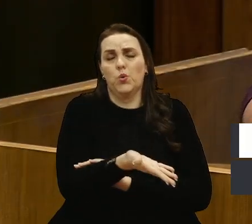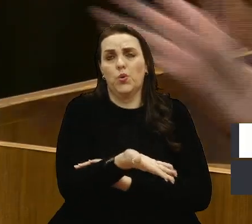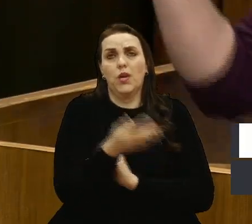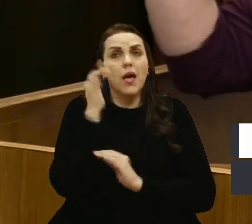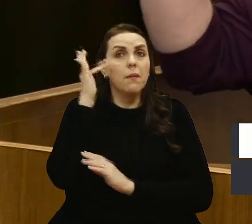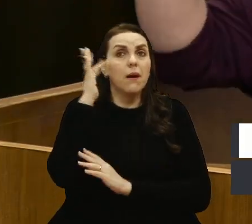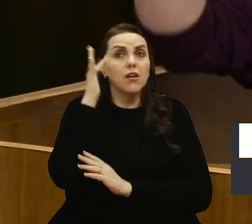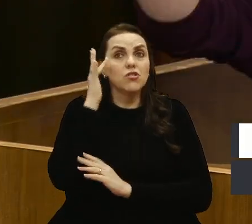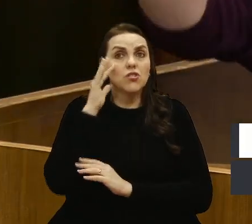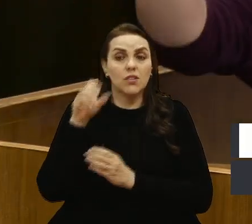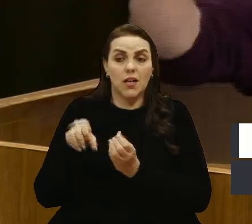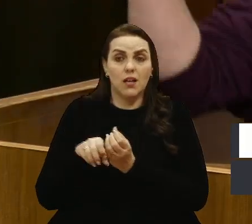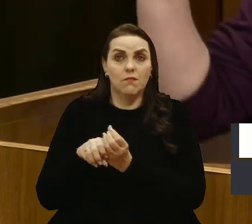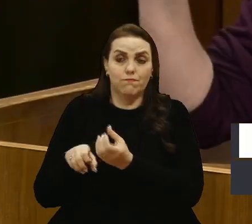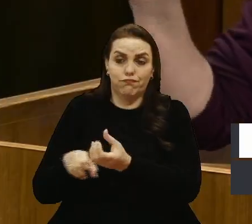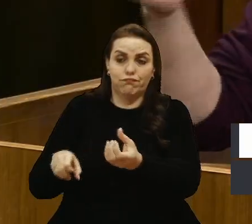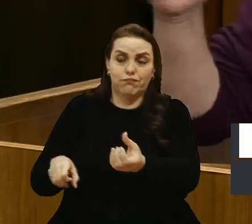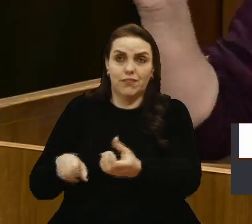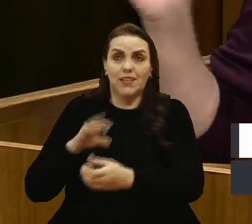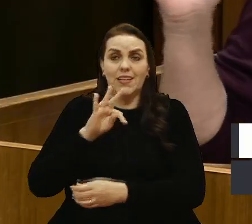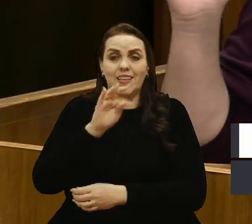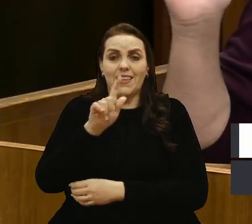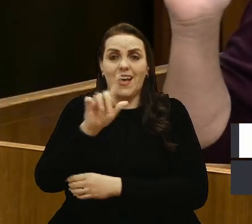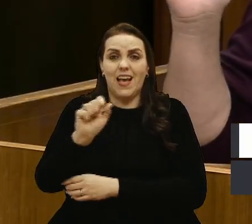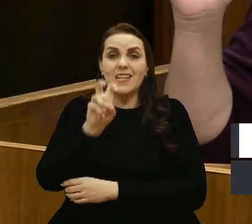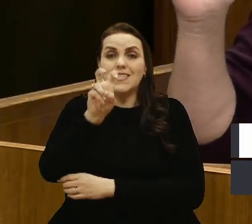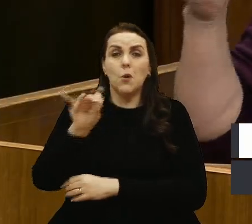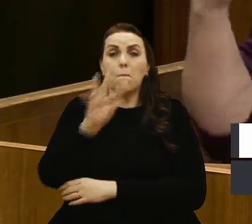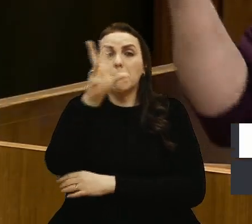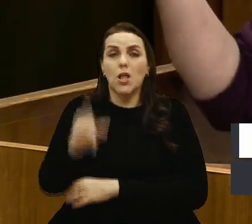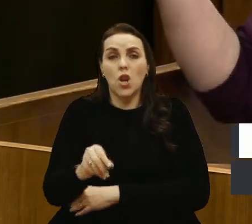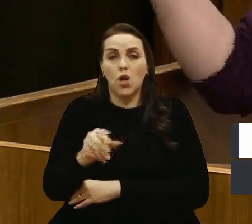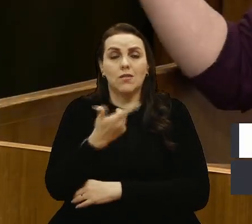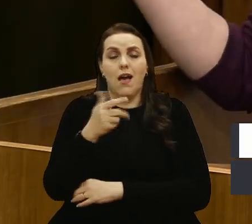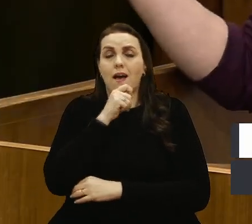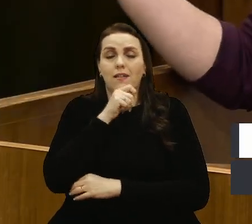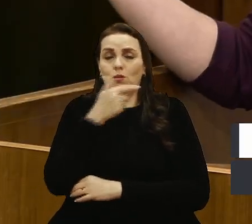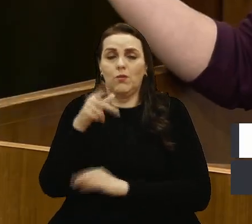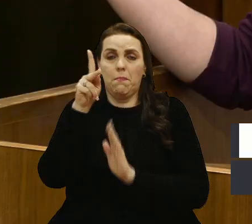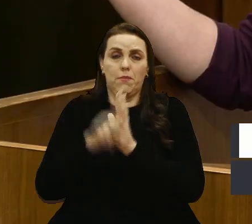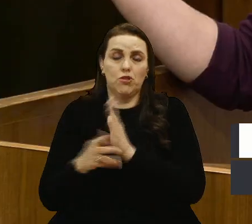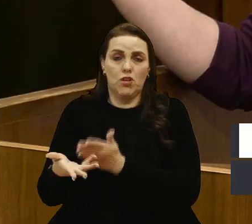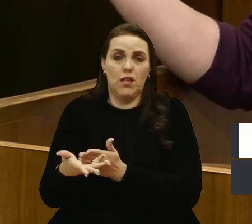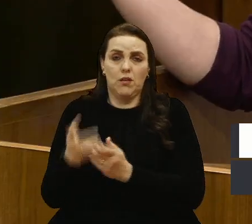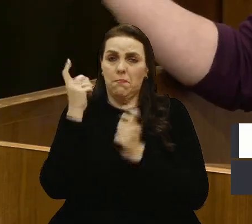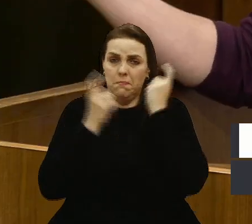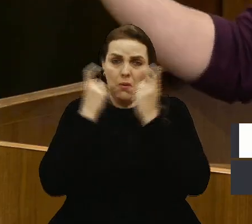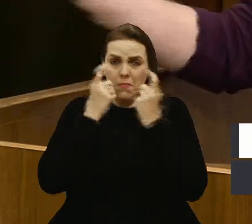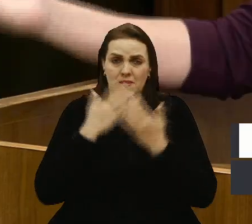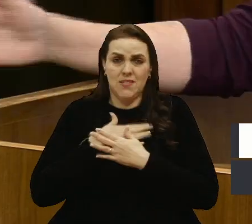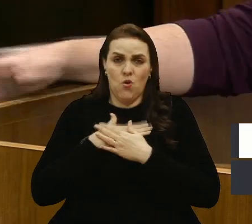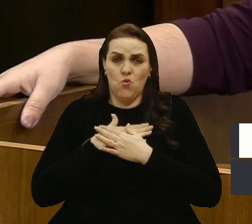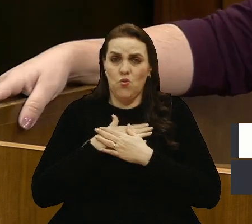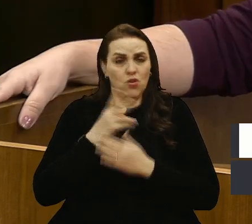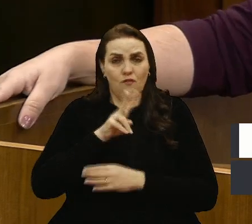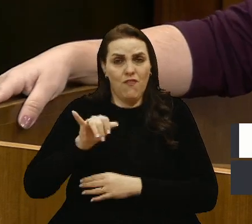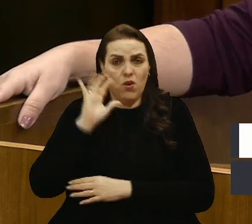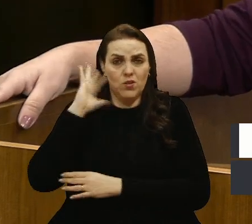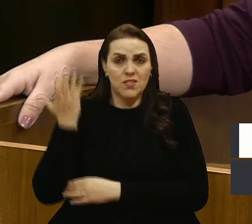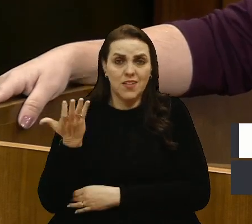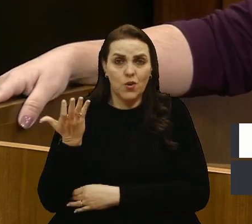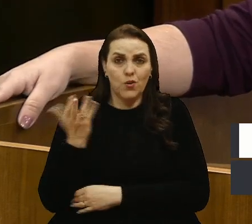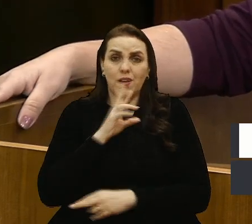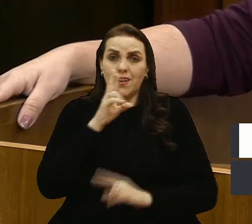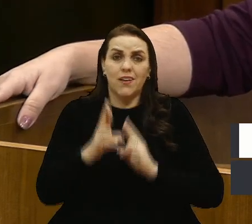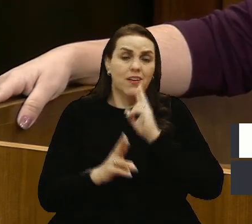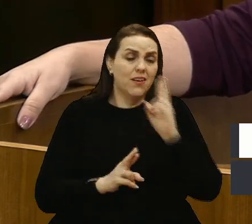Imagina a canalização do Tega, que é de 5 milhões e que não tem projeto. Me preocupa, não vai sair. E, infelizmente, é isso que a gente tem que